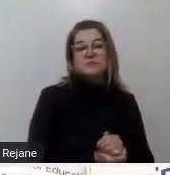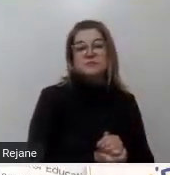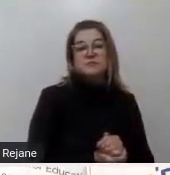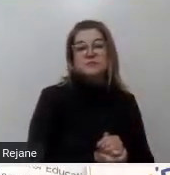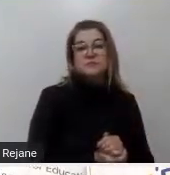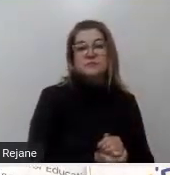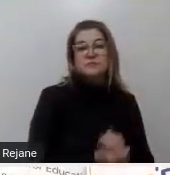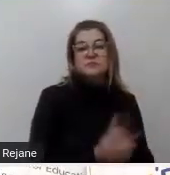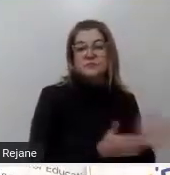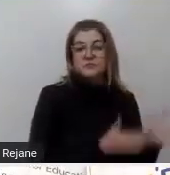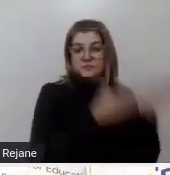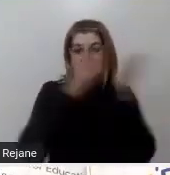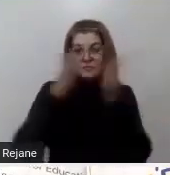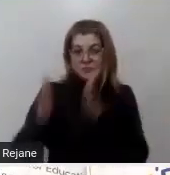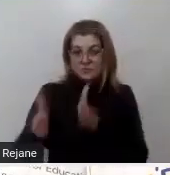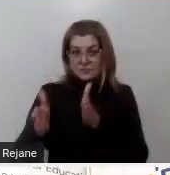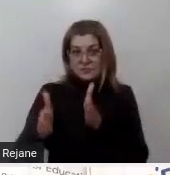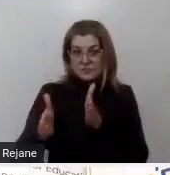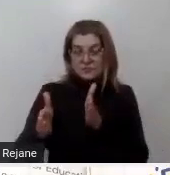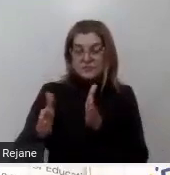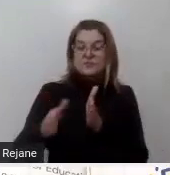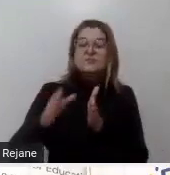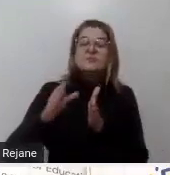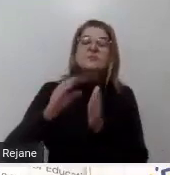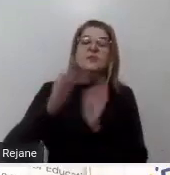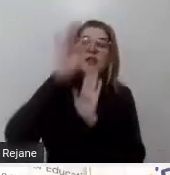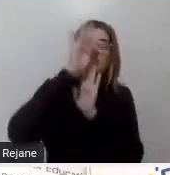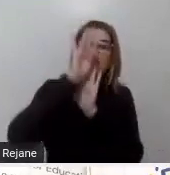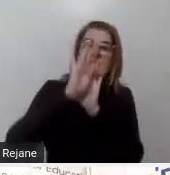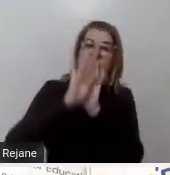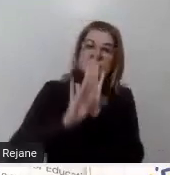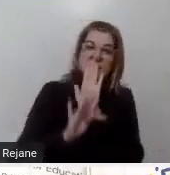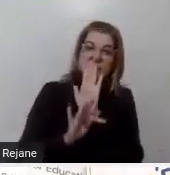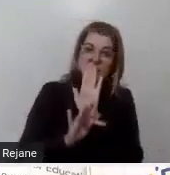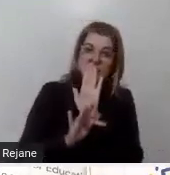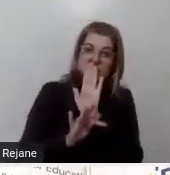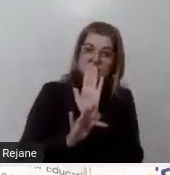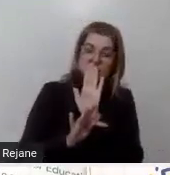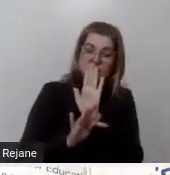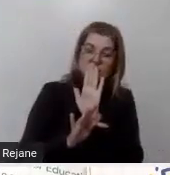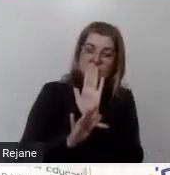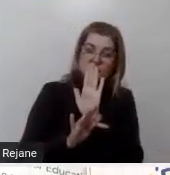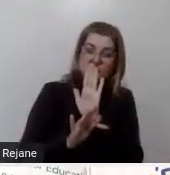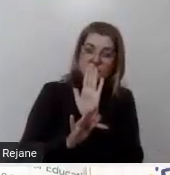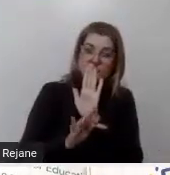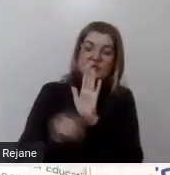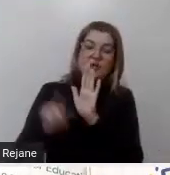o meu editor de texto, tá? E eu vou conseguir fazer aqui qualquer